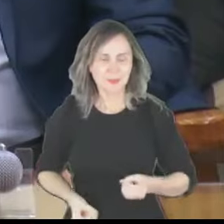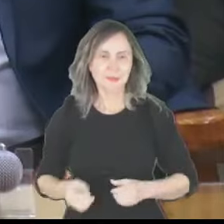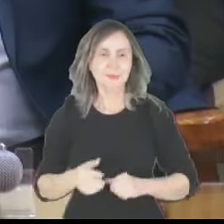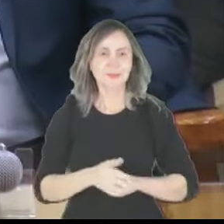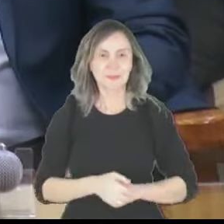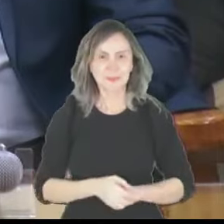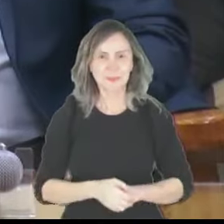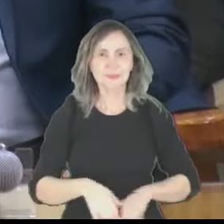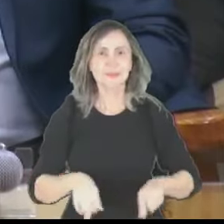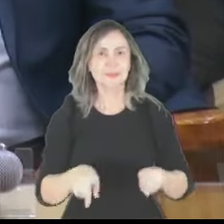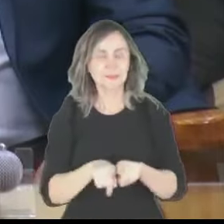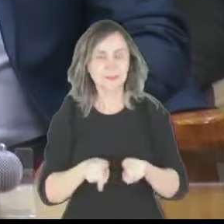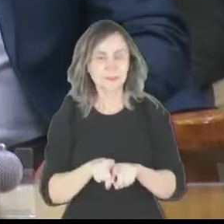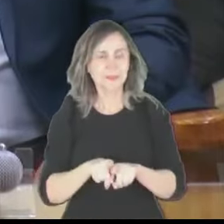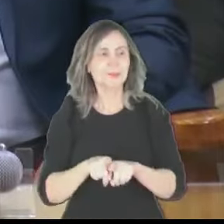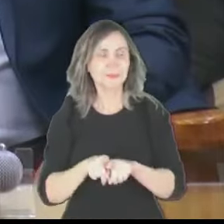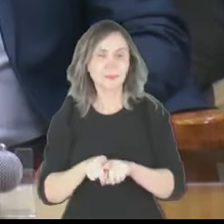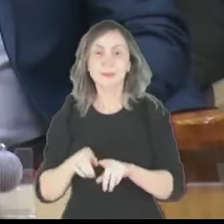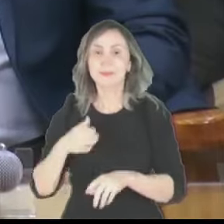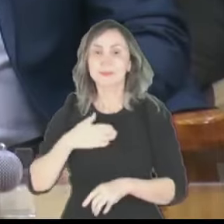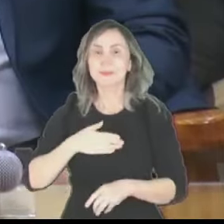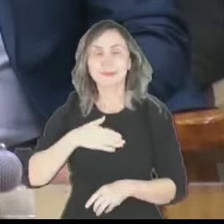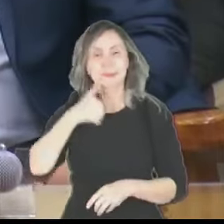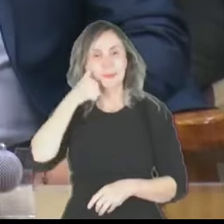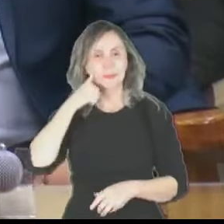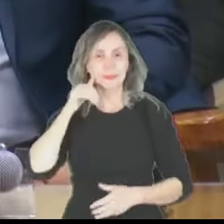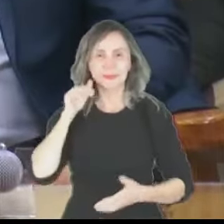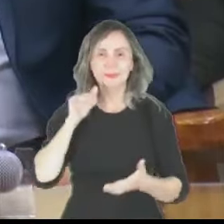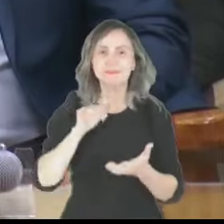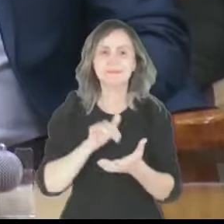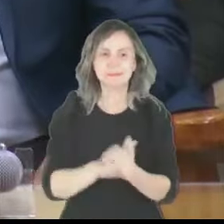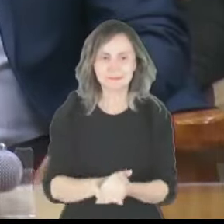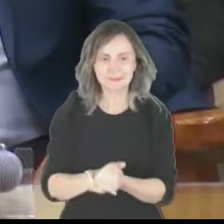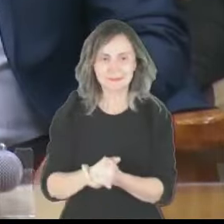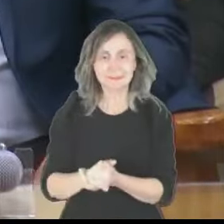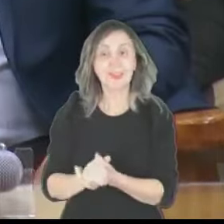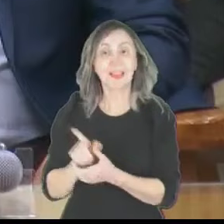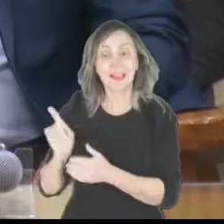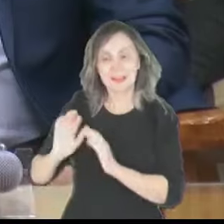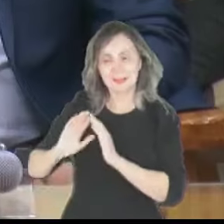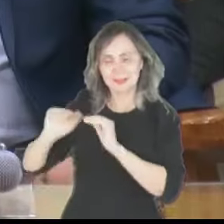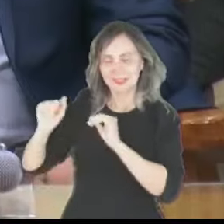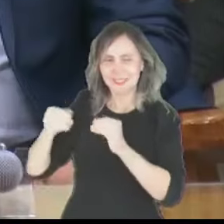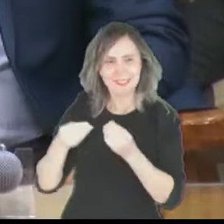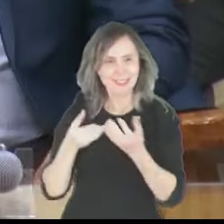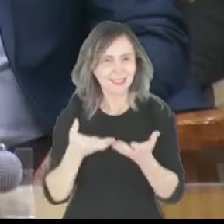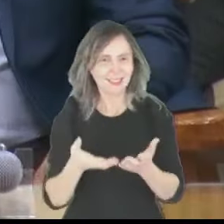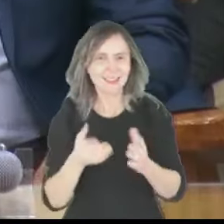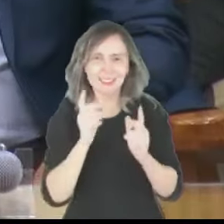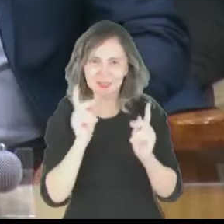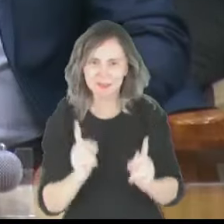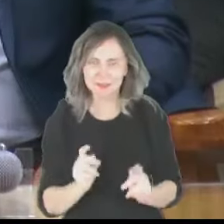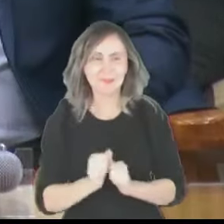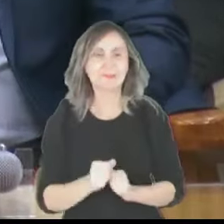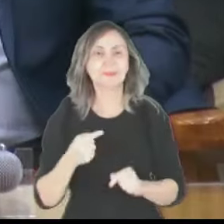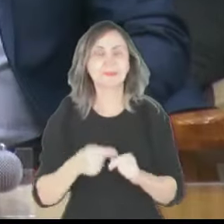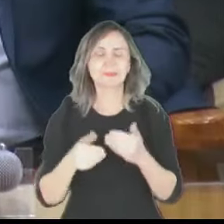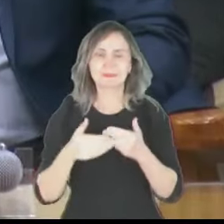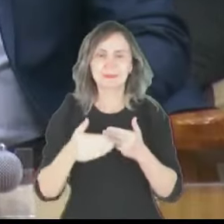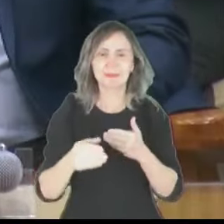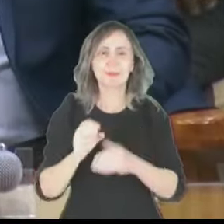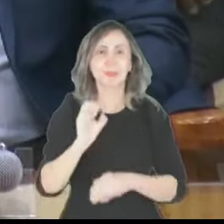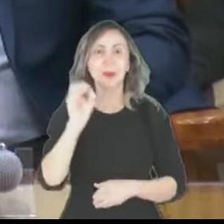E também trago saudações da minha esposa, posso esquecer disso, é um pedido dela, porque agora em outubro nós completaremos 38